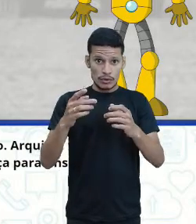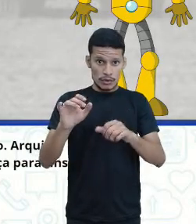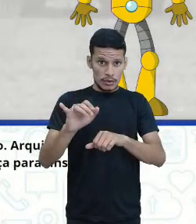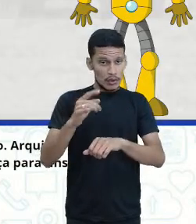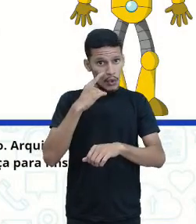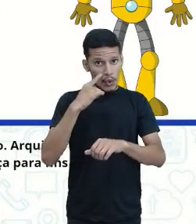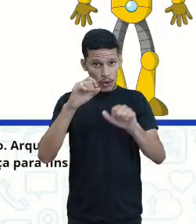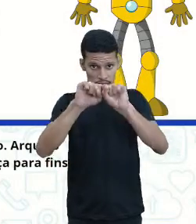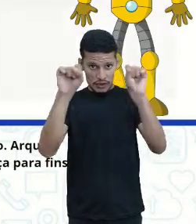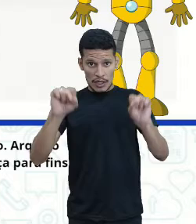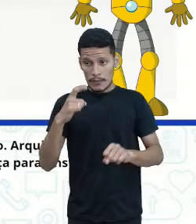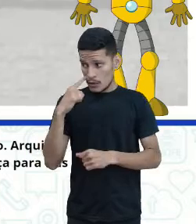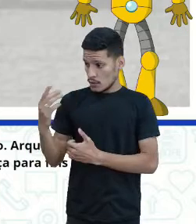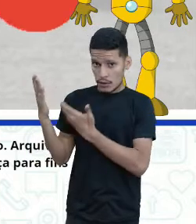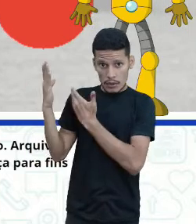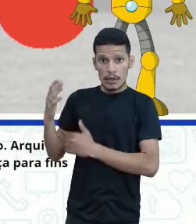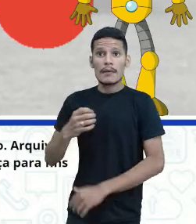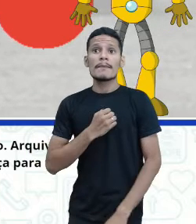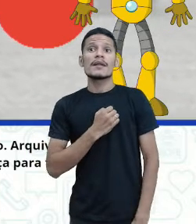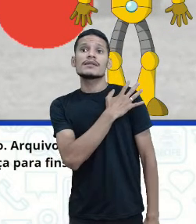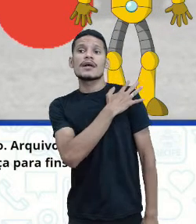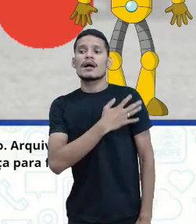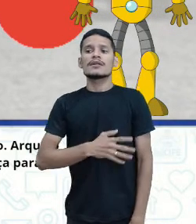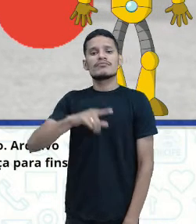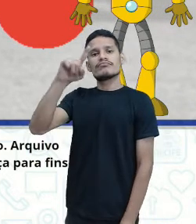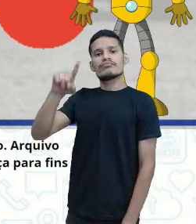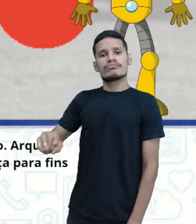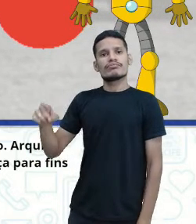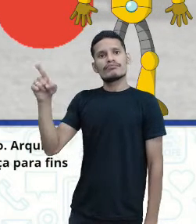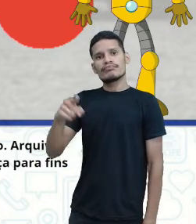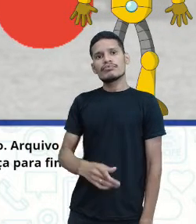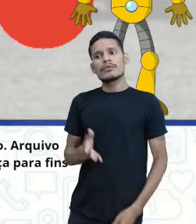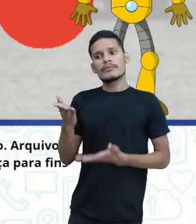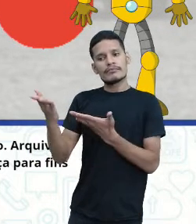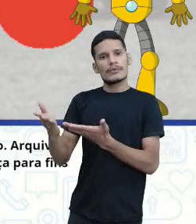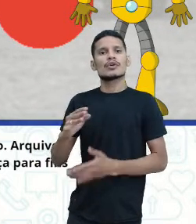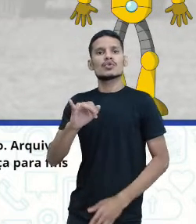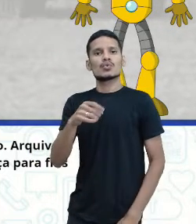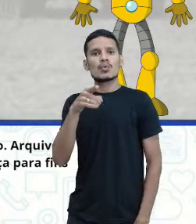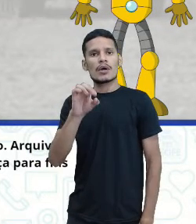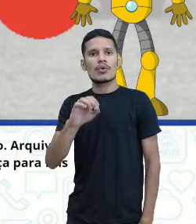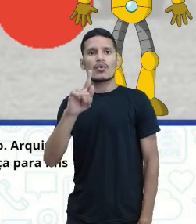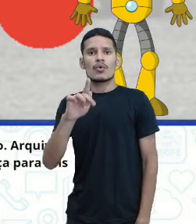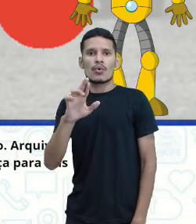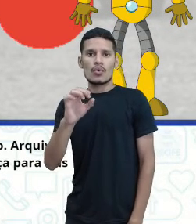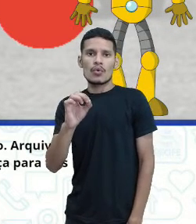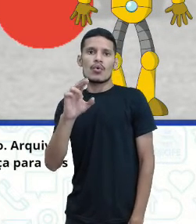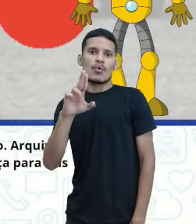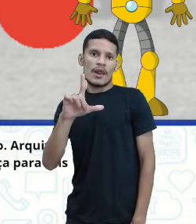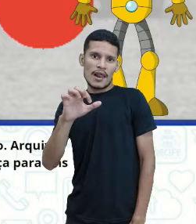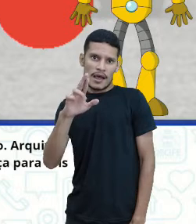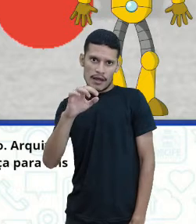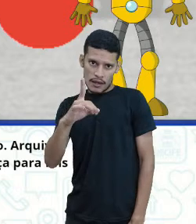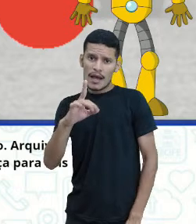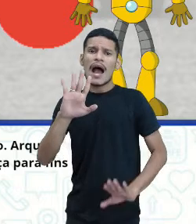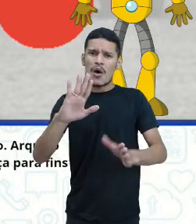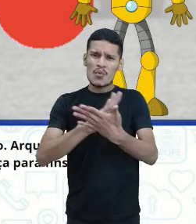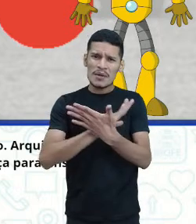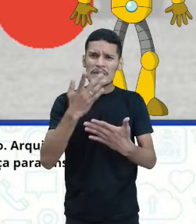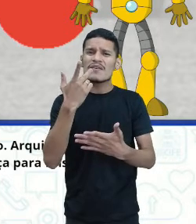militares acabaram, né, destituindo o João Goulart do poder e assumiram o poder. Muita gente vai dizer o seguinte,